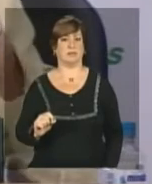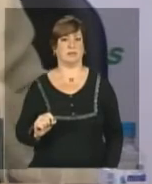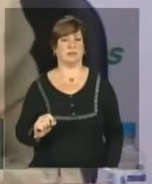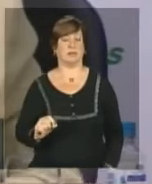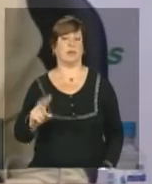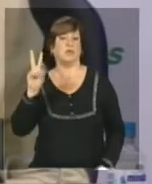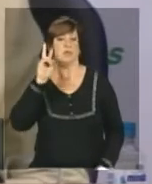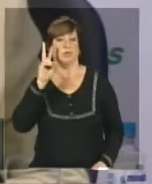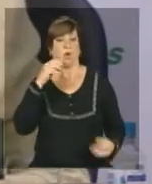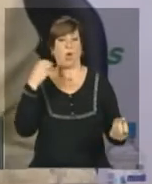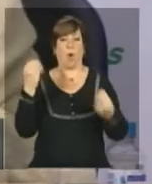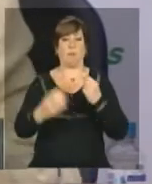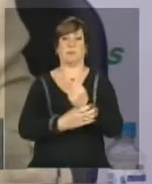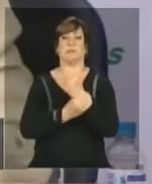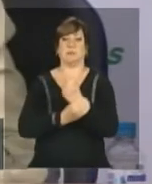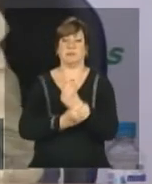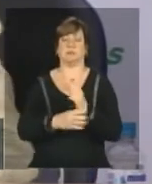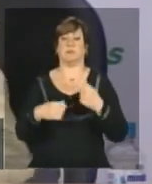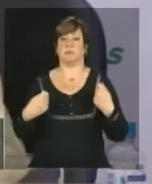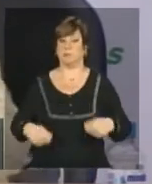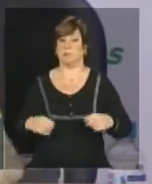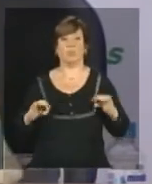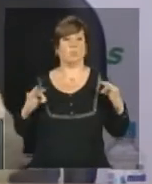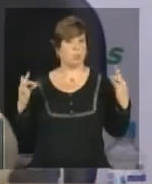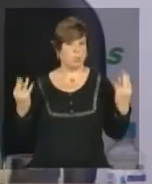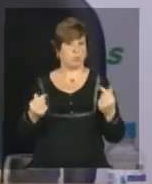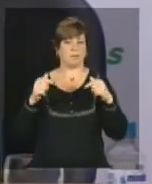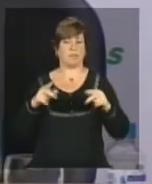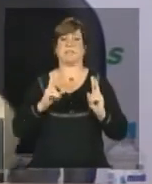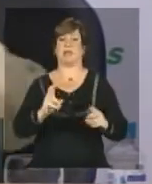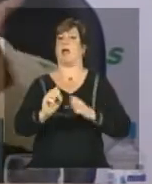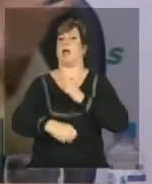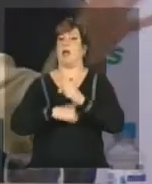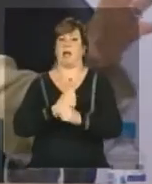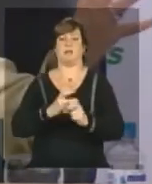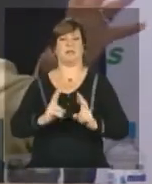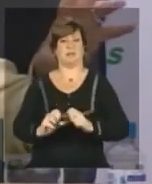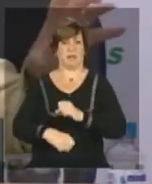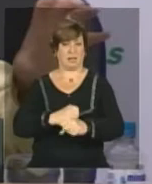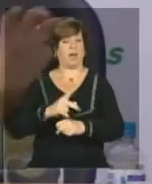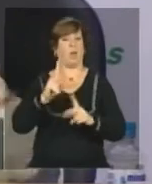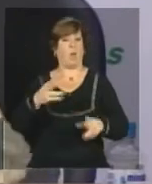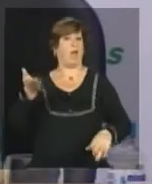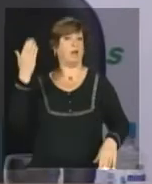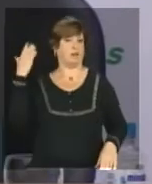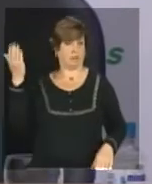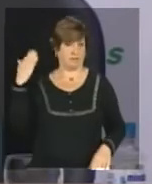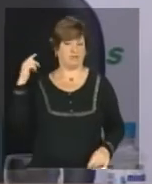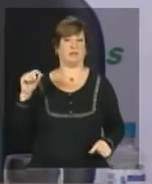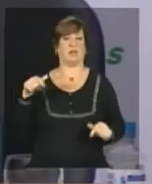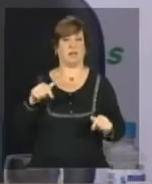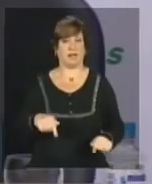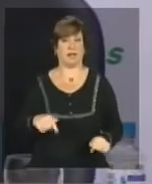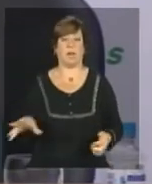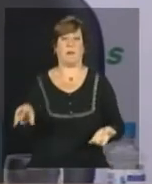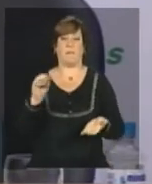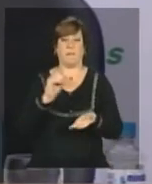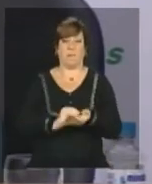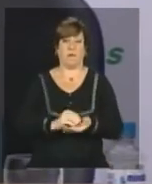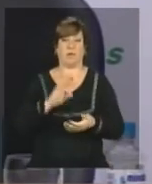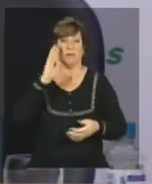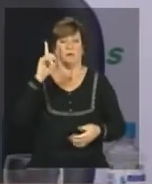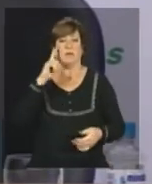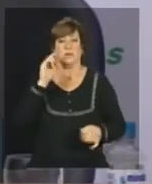estruturante com relação à segurança. Tudo isso, todo ano, e assim foi nos anos anteriores, ela é colocada em cima